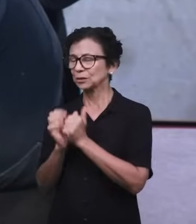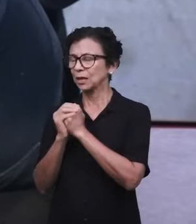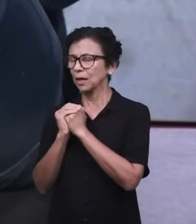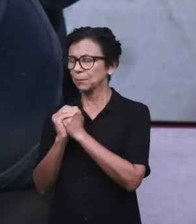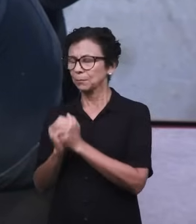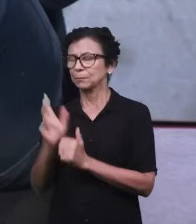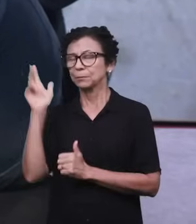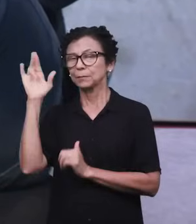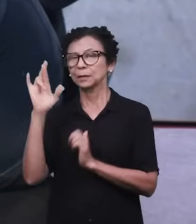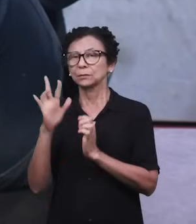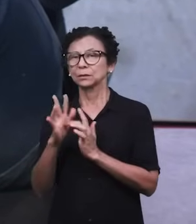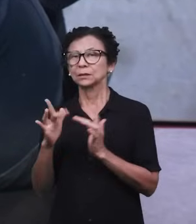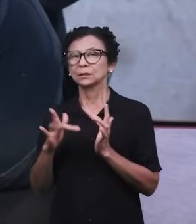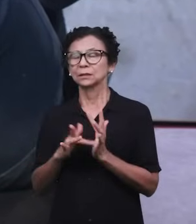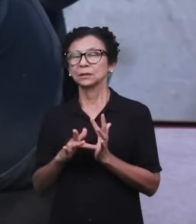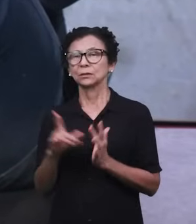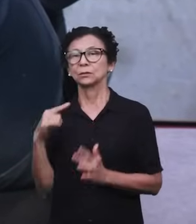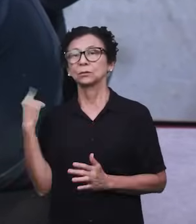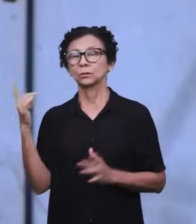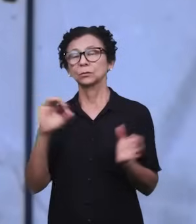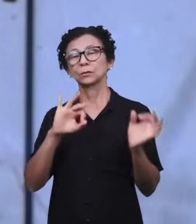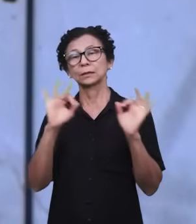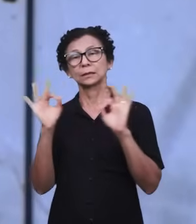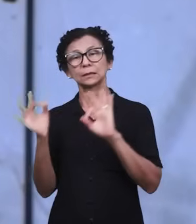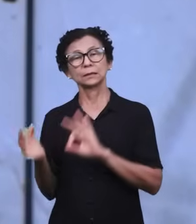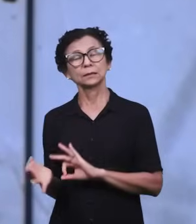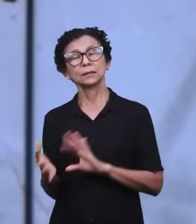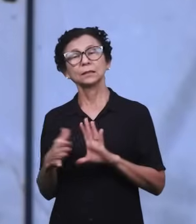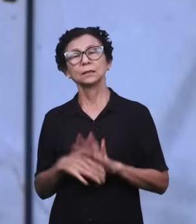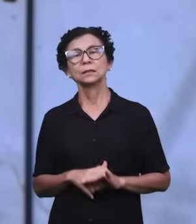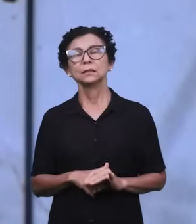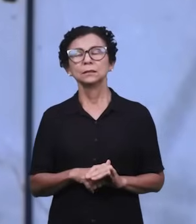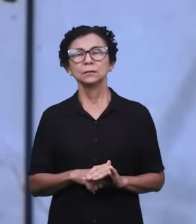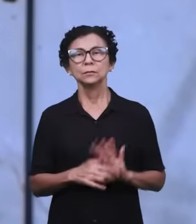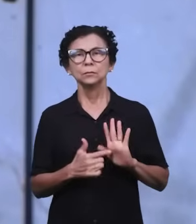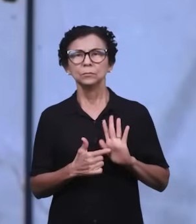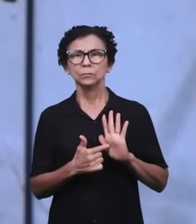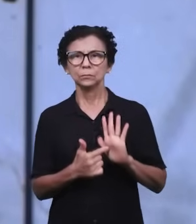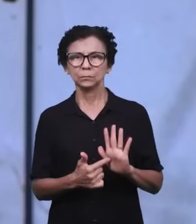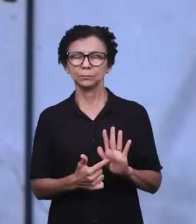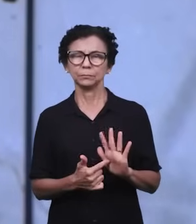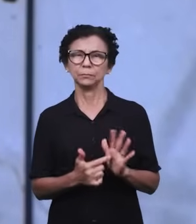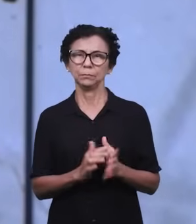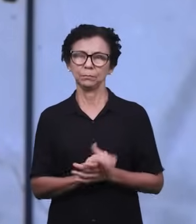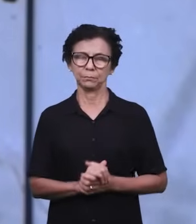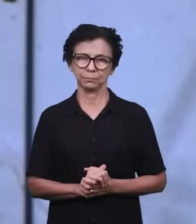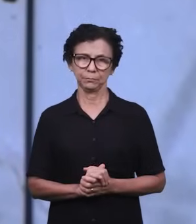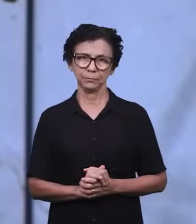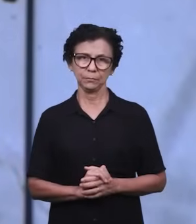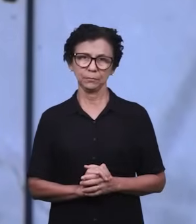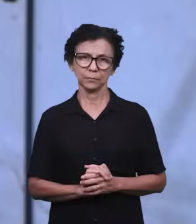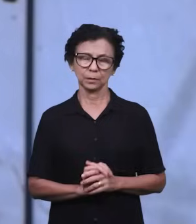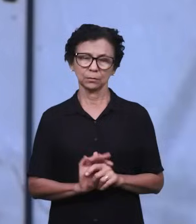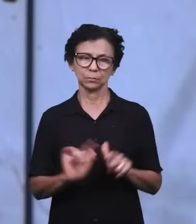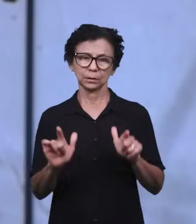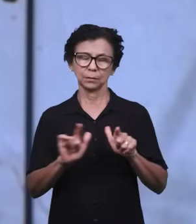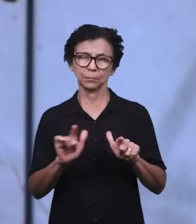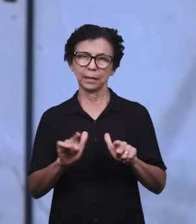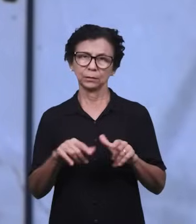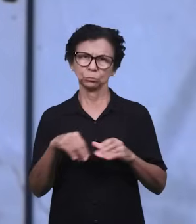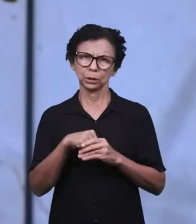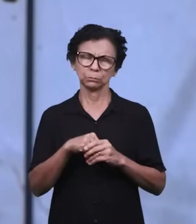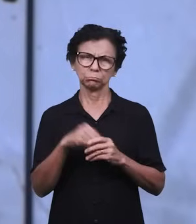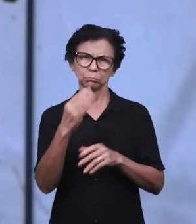Paz do Senhor Elias, paz do Senhor a todos que nos assistem em casa. Hoje nós vamos mostrar um pouco de um